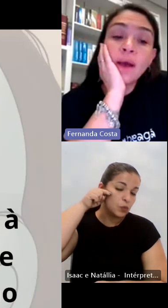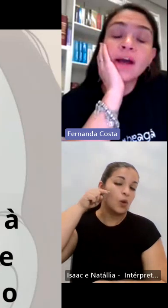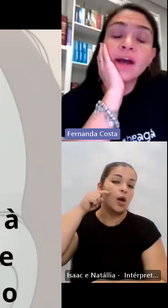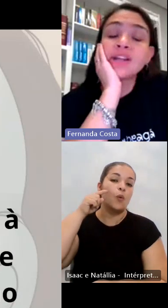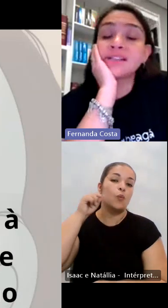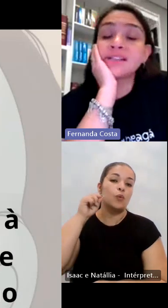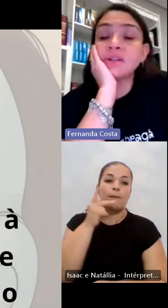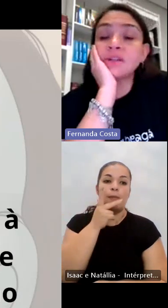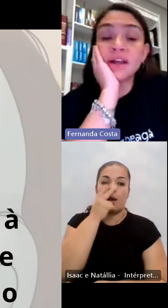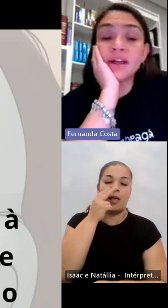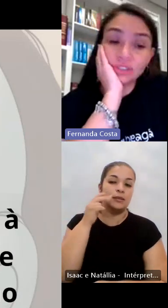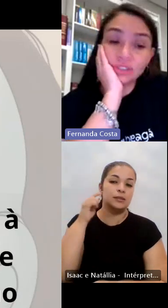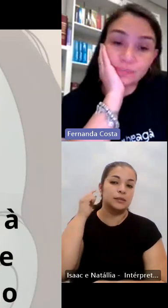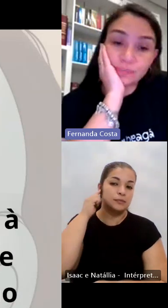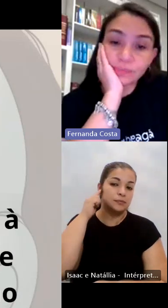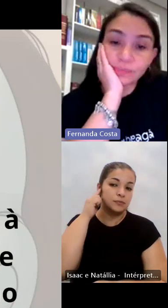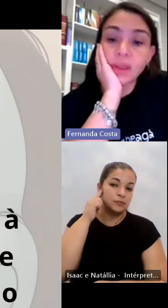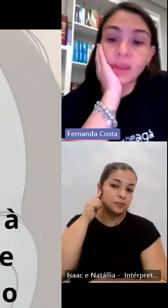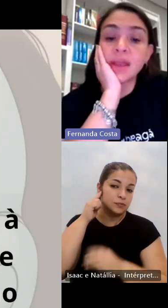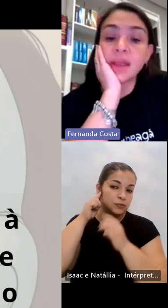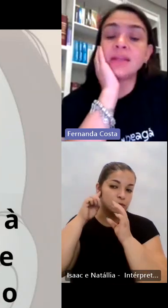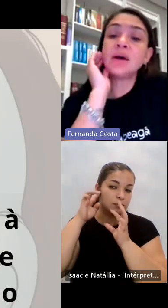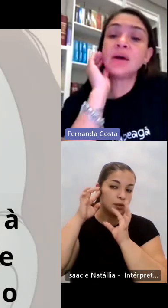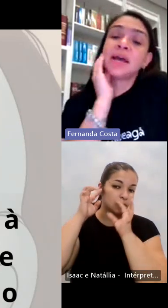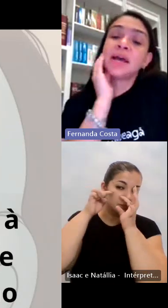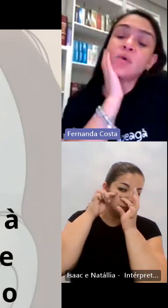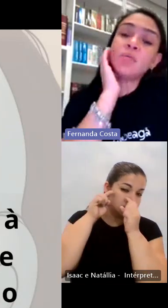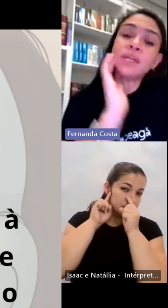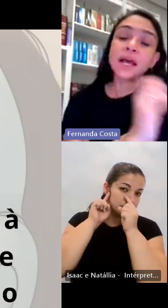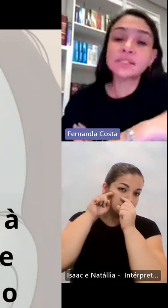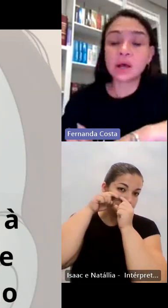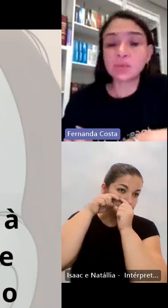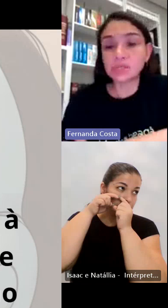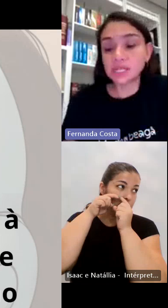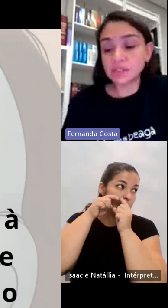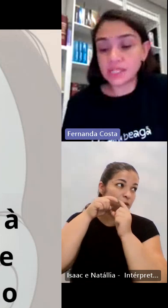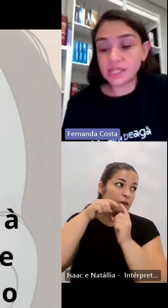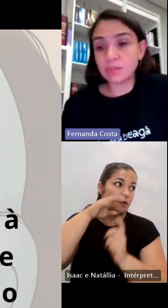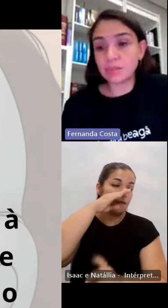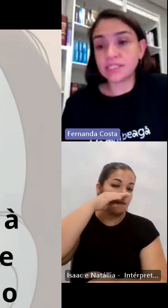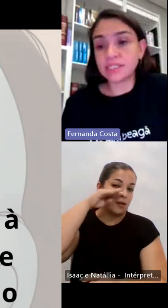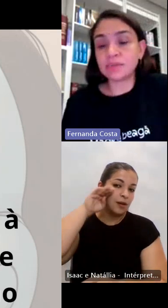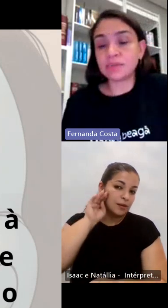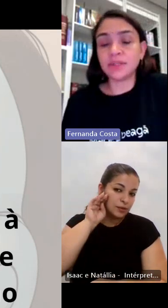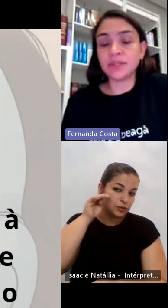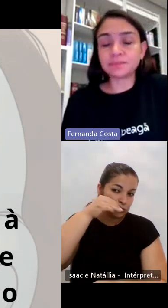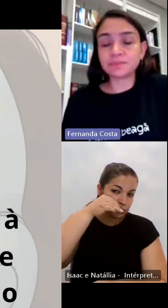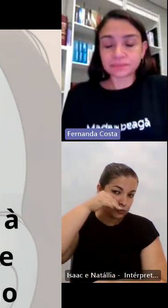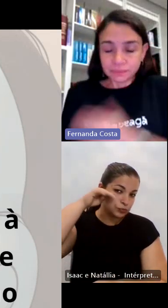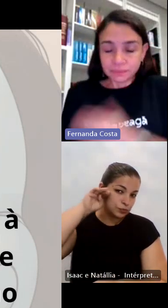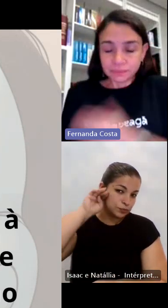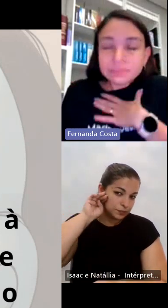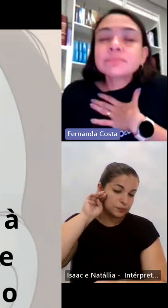com a parte nasal da faringe. Então, essa comunicação, se vocês fizerem, por exemplo,